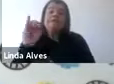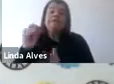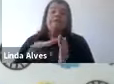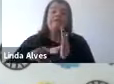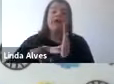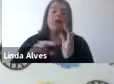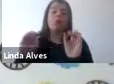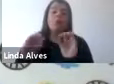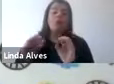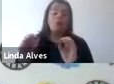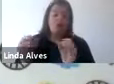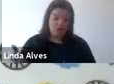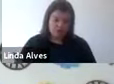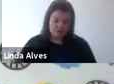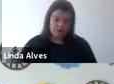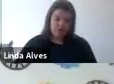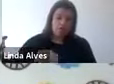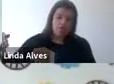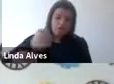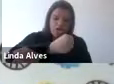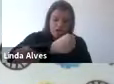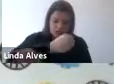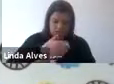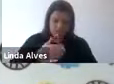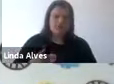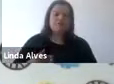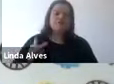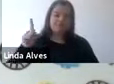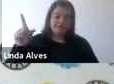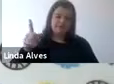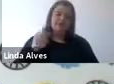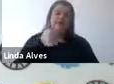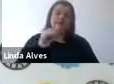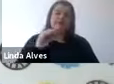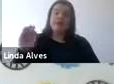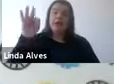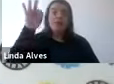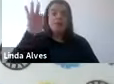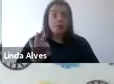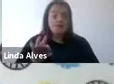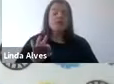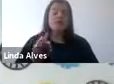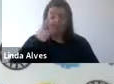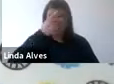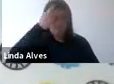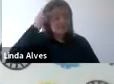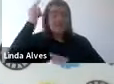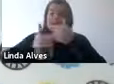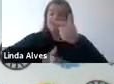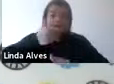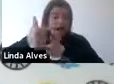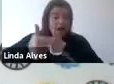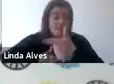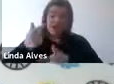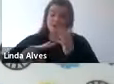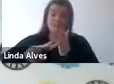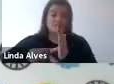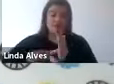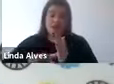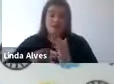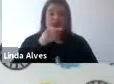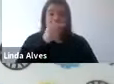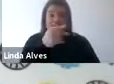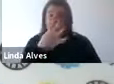sindicato, e aquela empresa ela é quase 100% sindicalizada. Aqueles 747 trabalhadores estariam fora de lá até